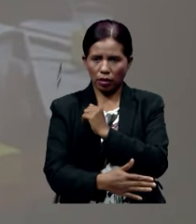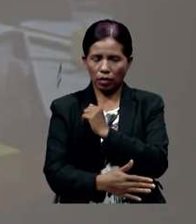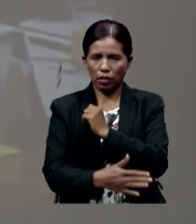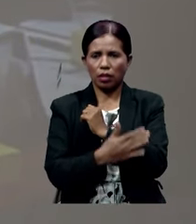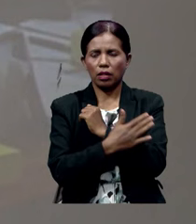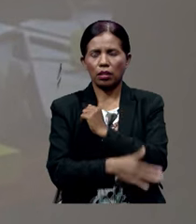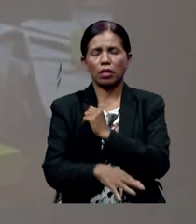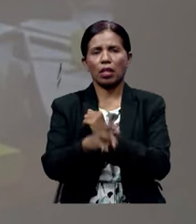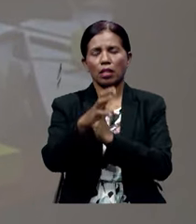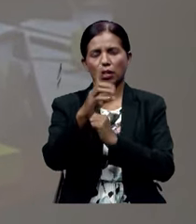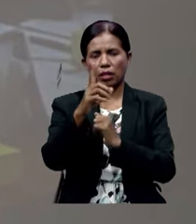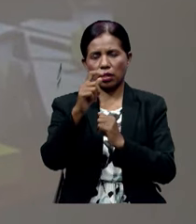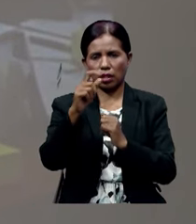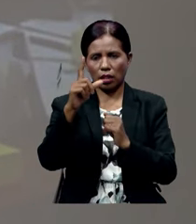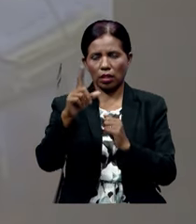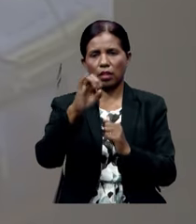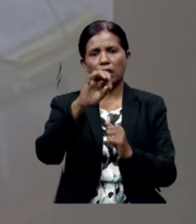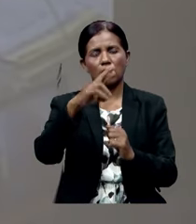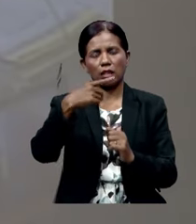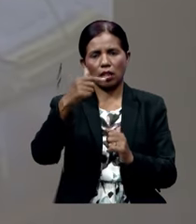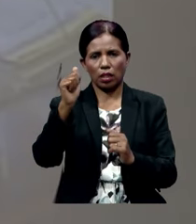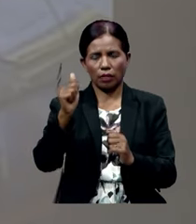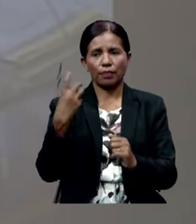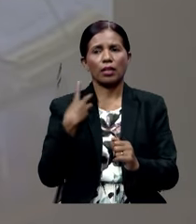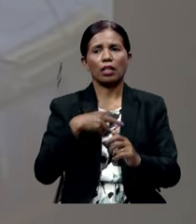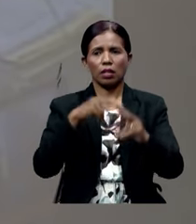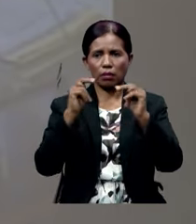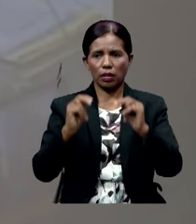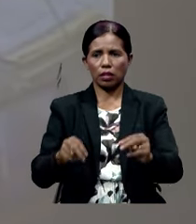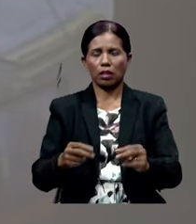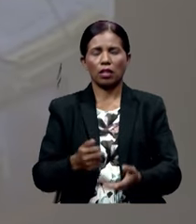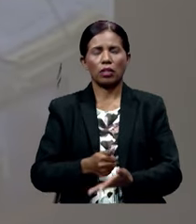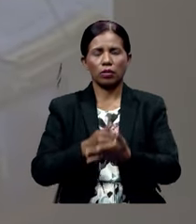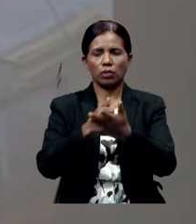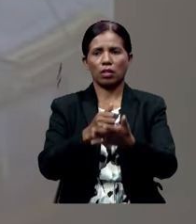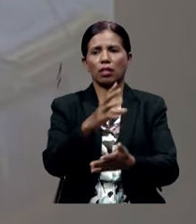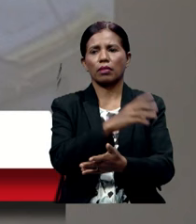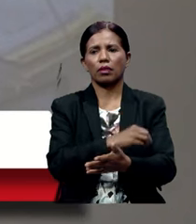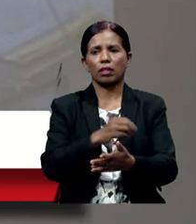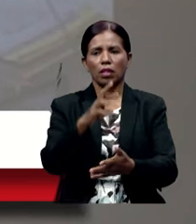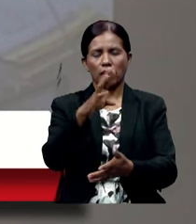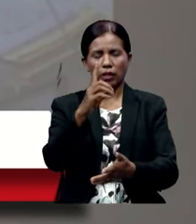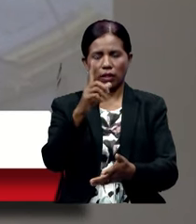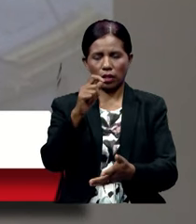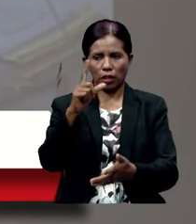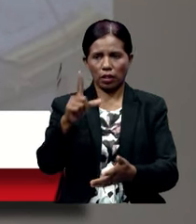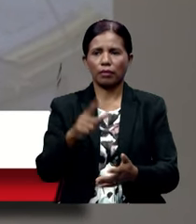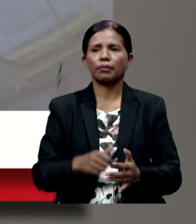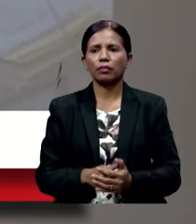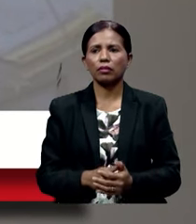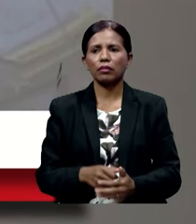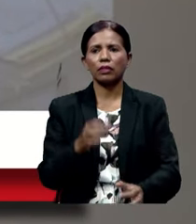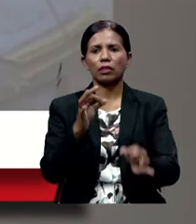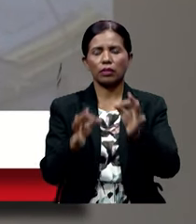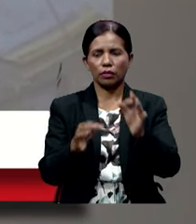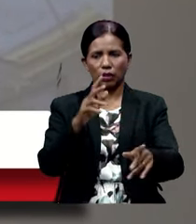nação democrática ida. Ita precisa defender soberania RDTL irene, então quando